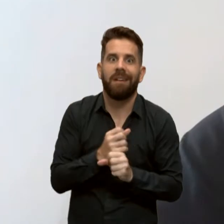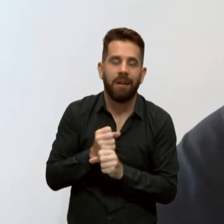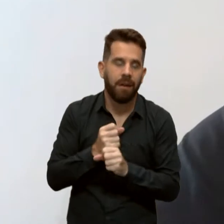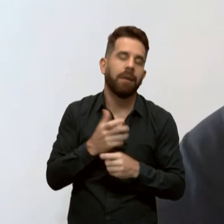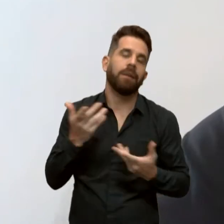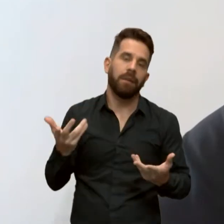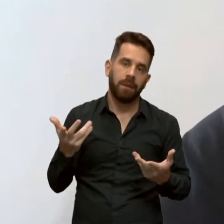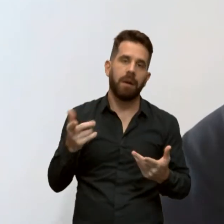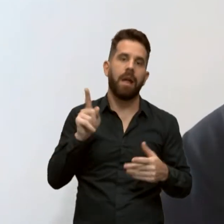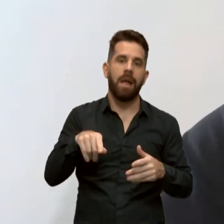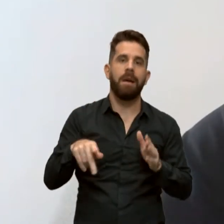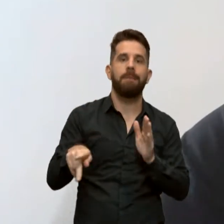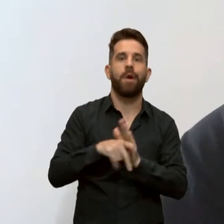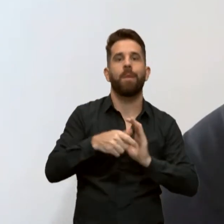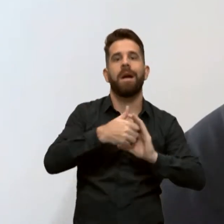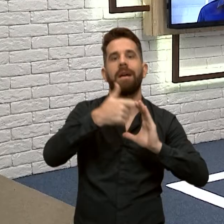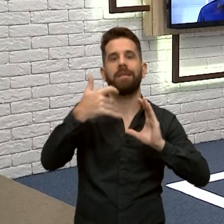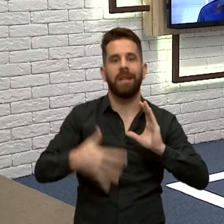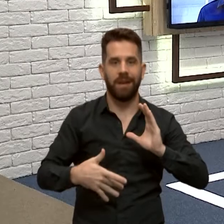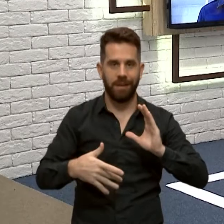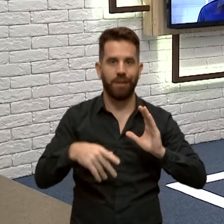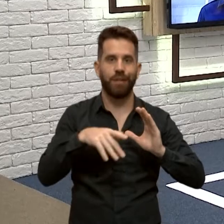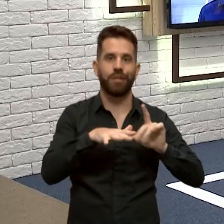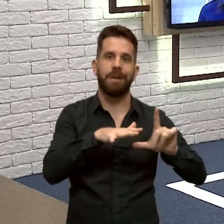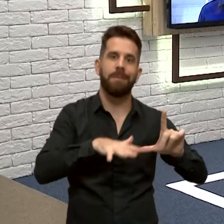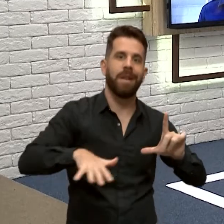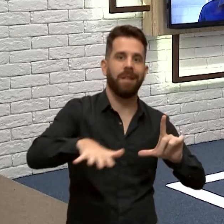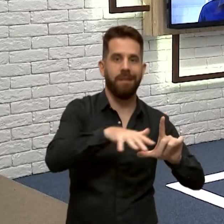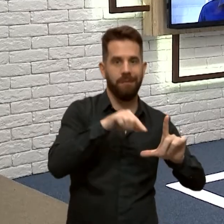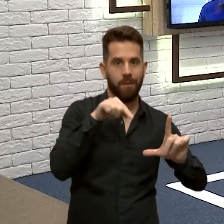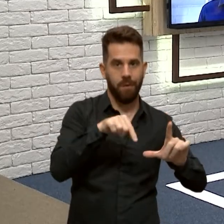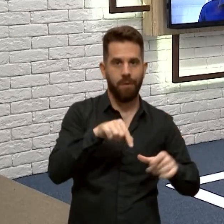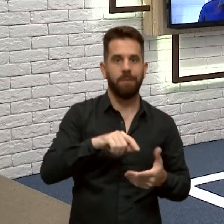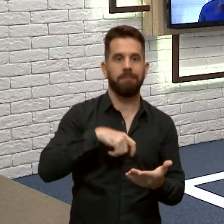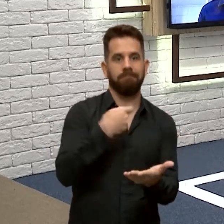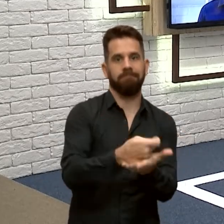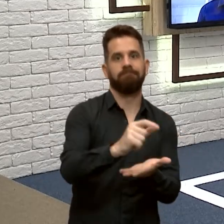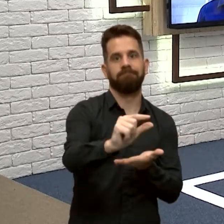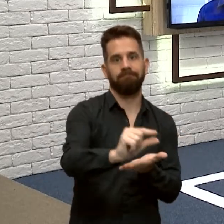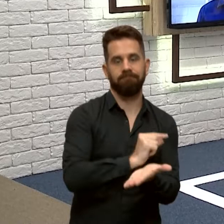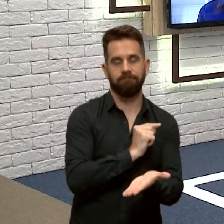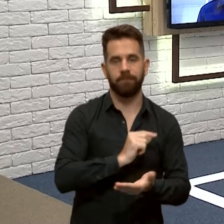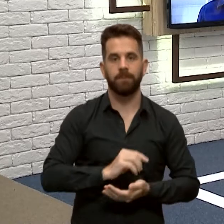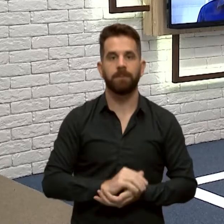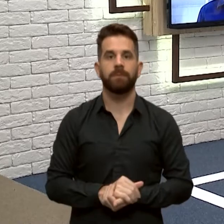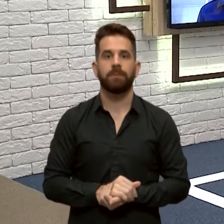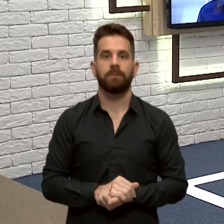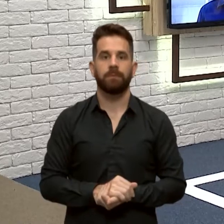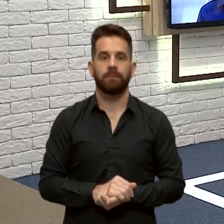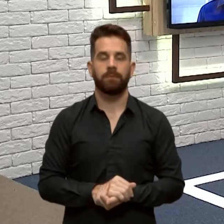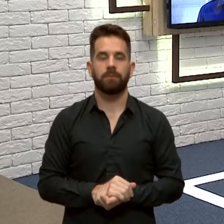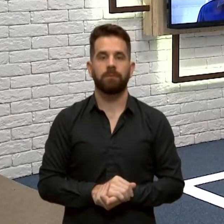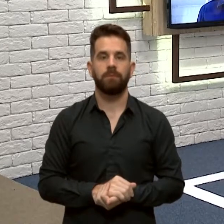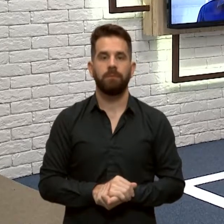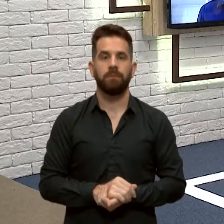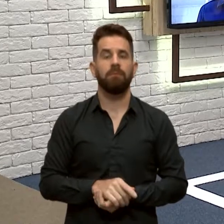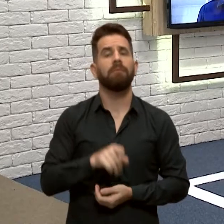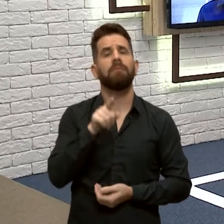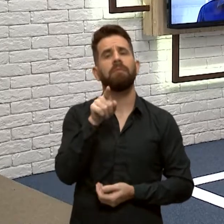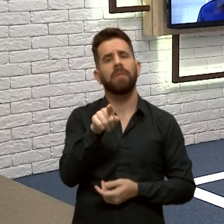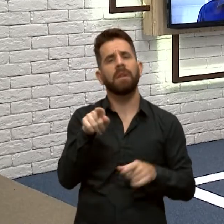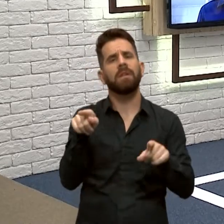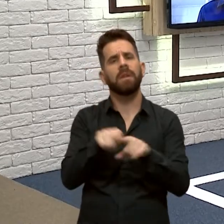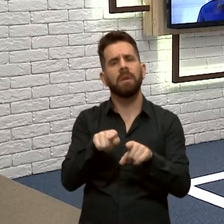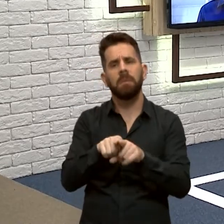plataforma de cashback. E uma consequência, Altair, além de trazer o cliente, quando ele precisa de um produto,